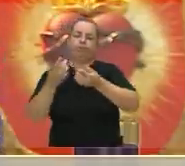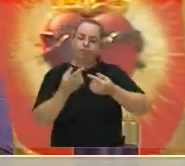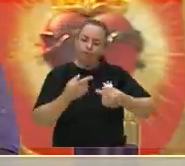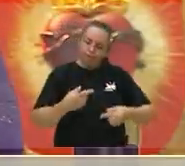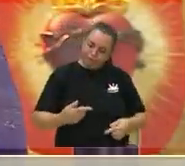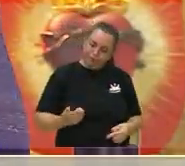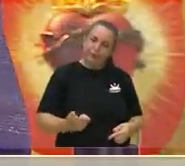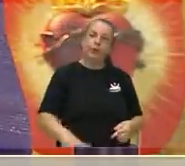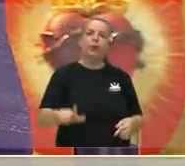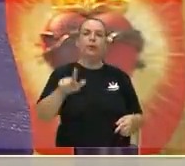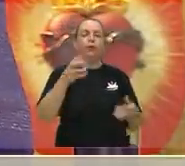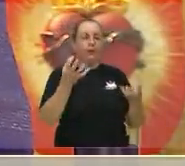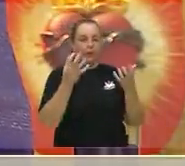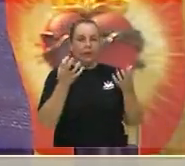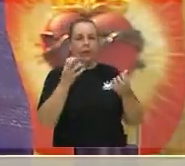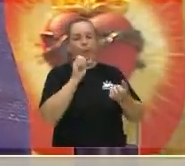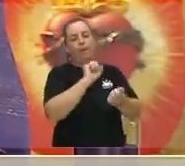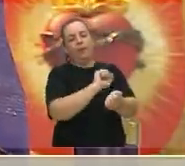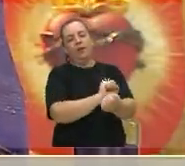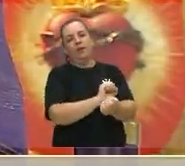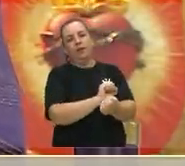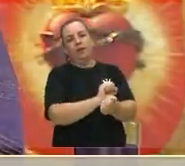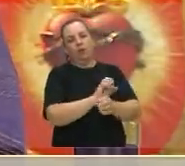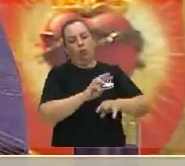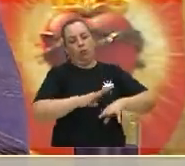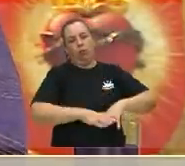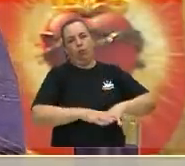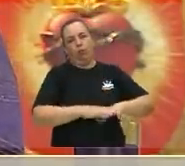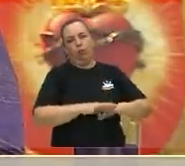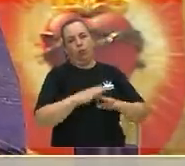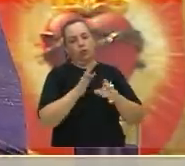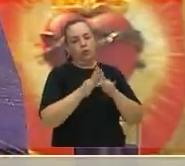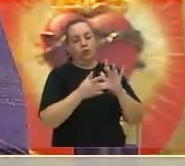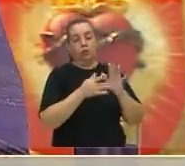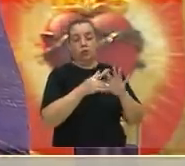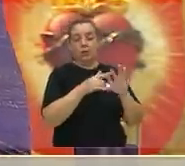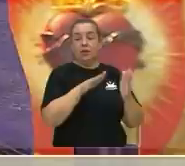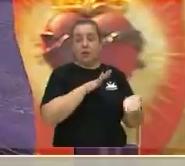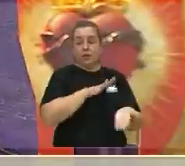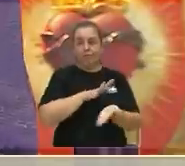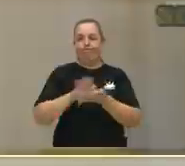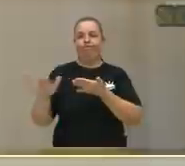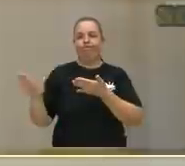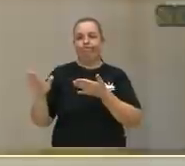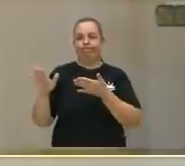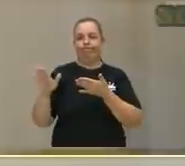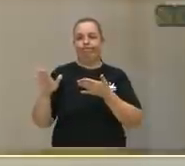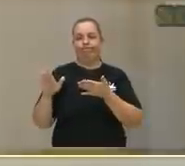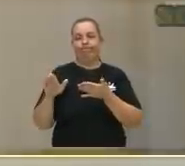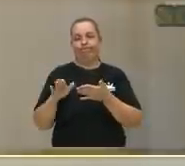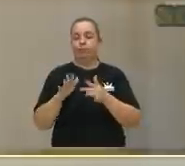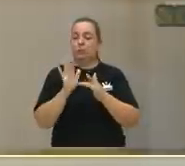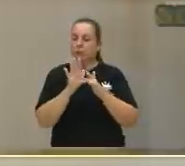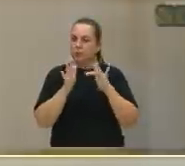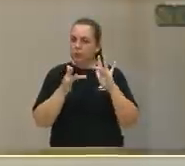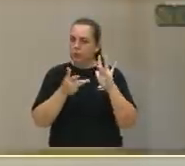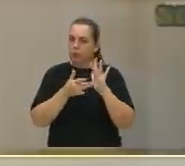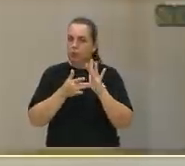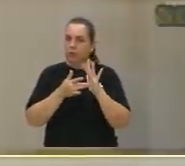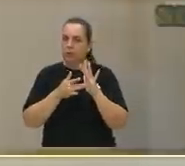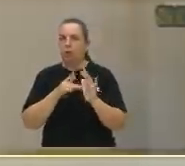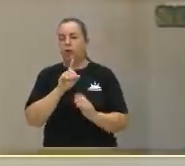procurar um prender jesus mas ele escapou das mãos deles a jesus